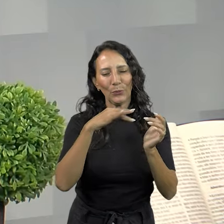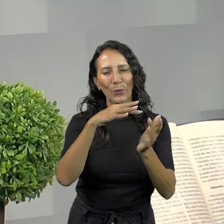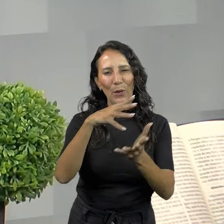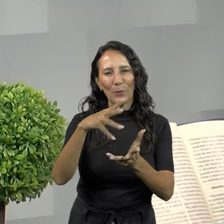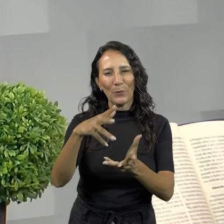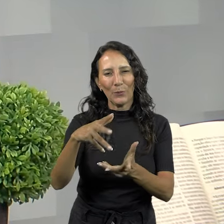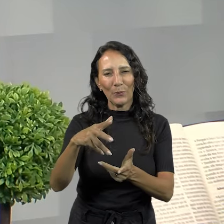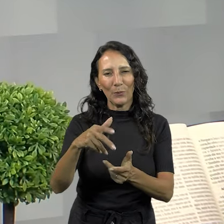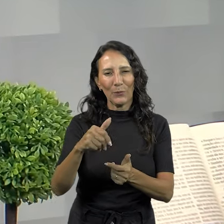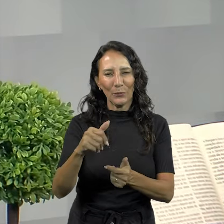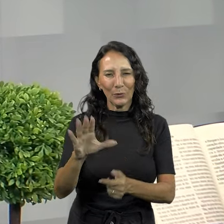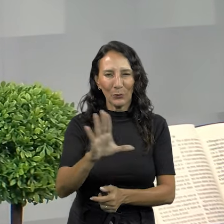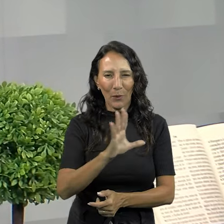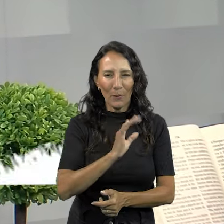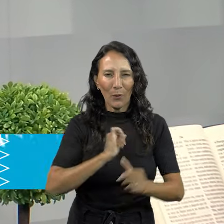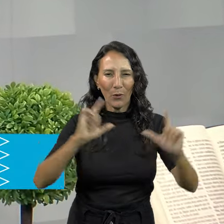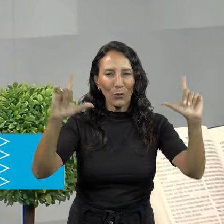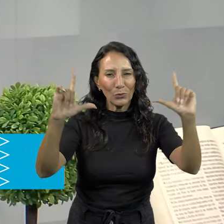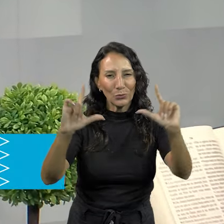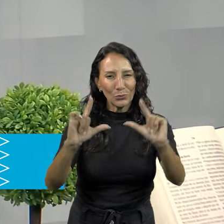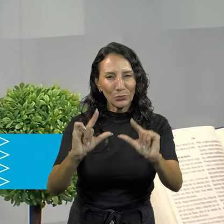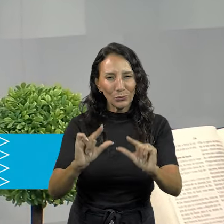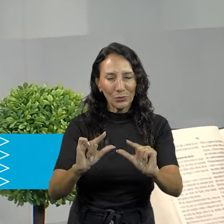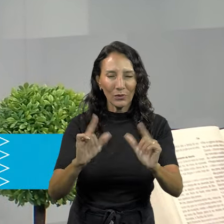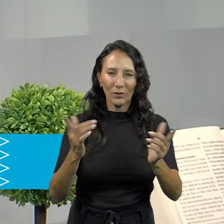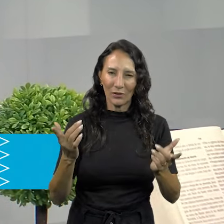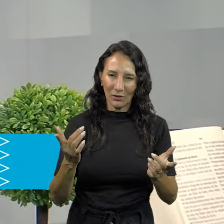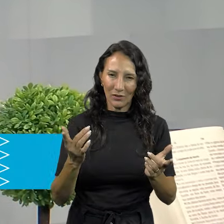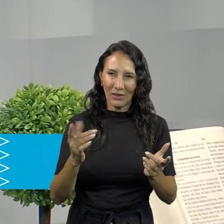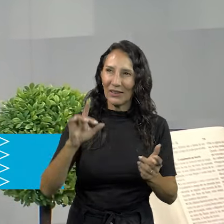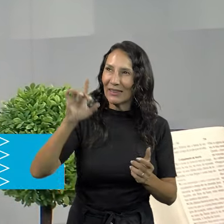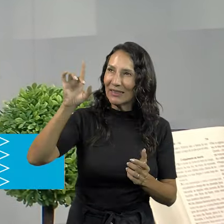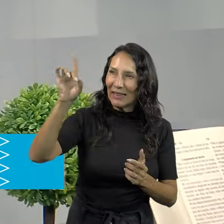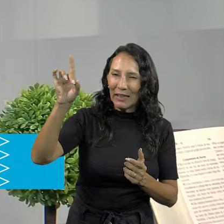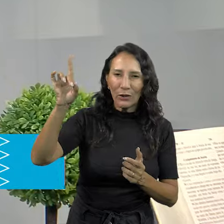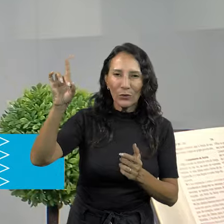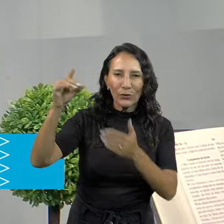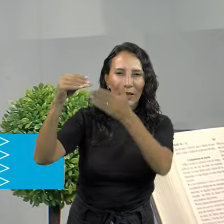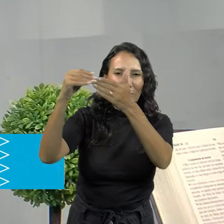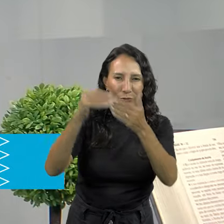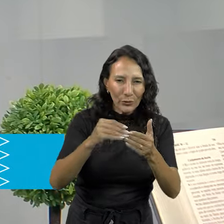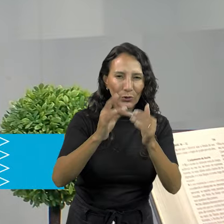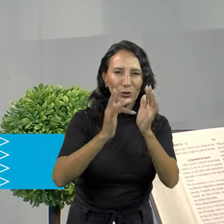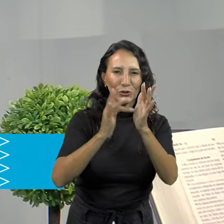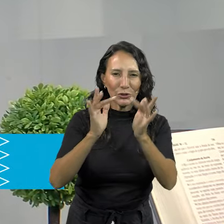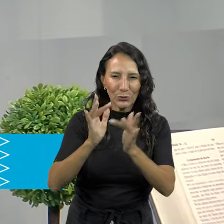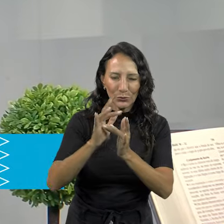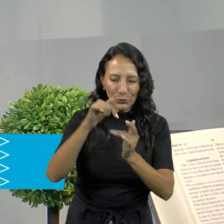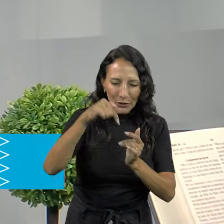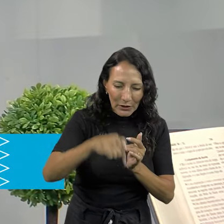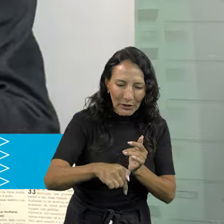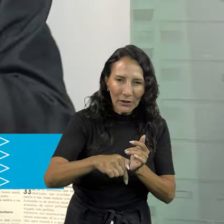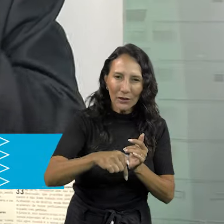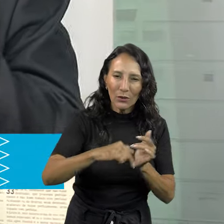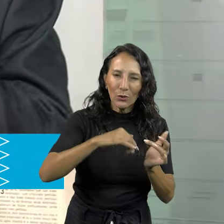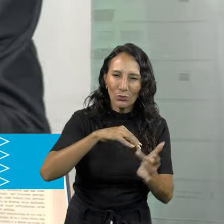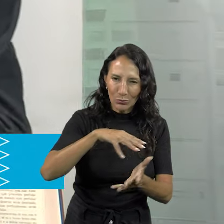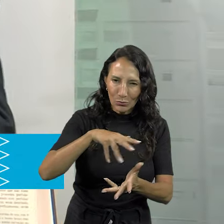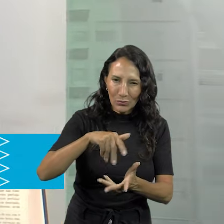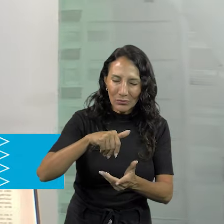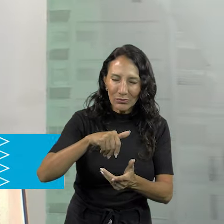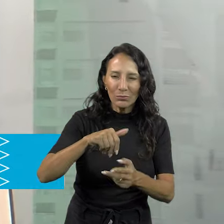E Deus enviou o seu filho ao mundo por amor. Ele é amor. Então, o